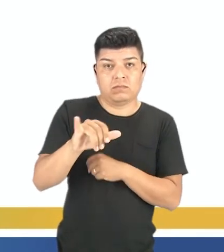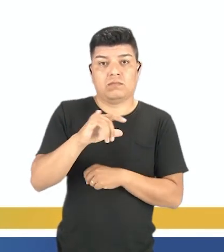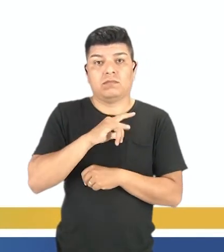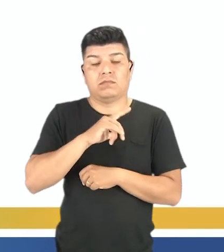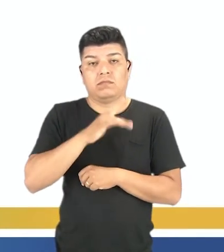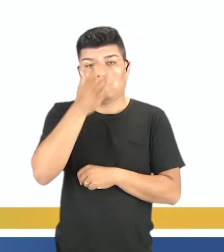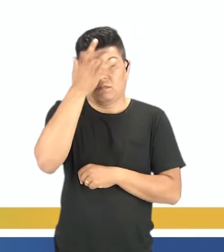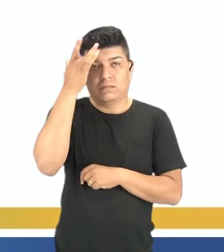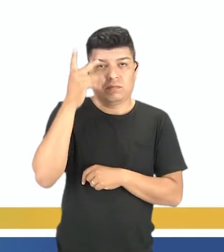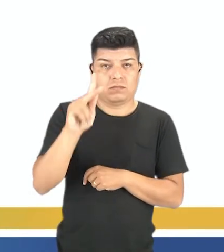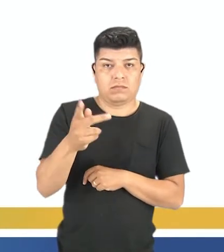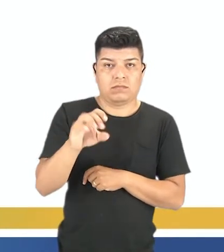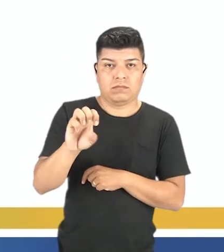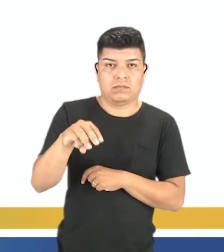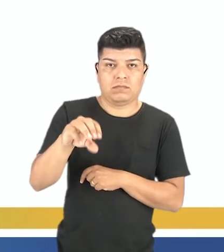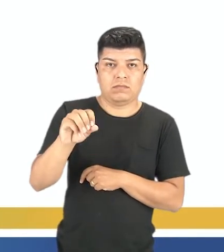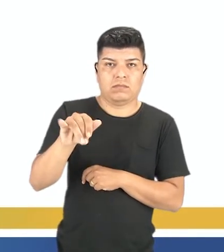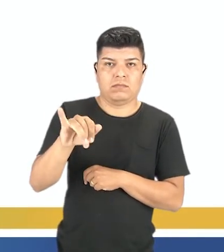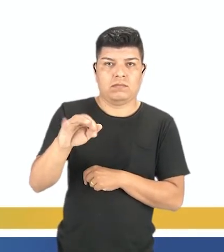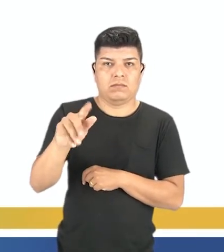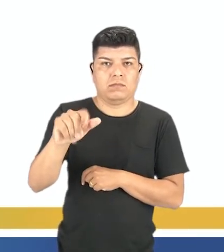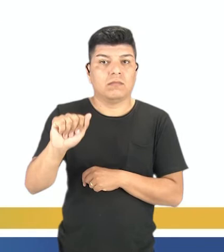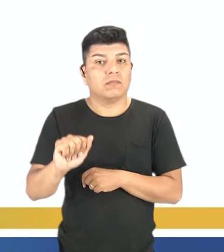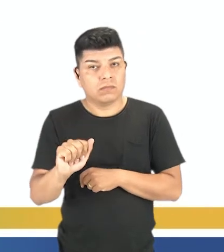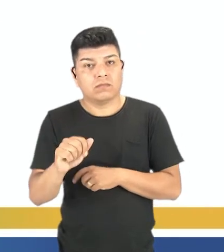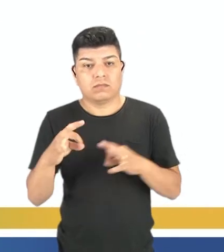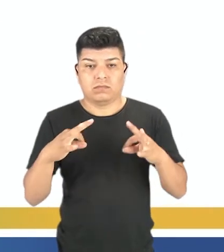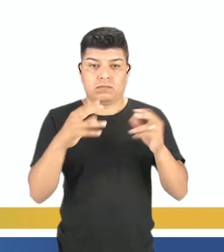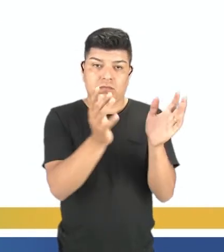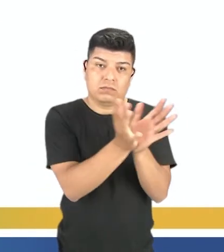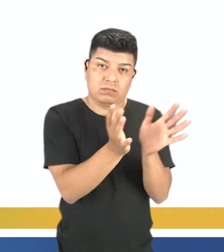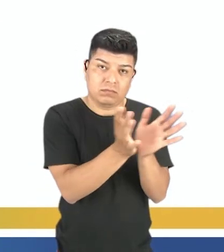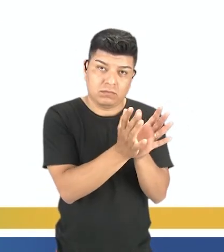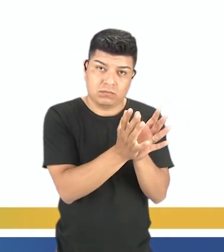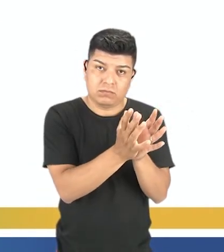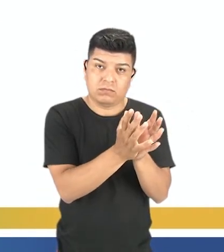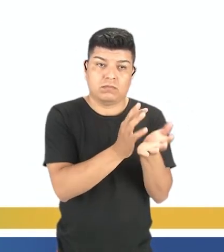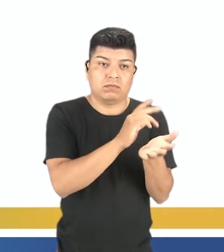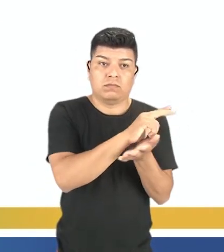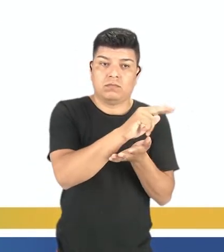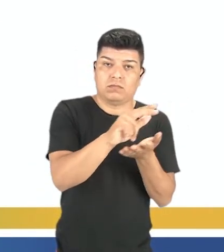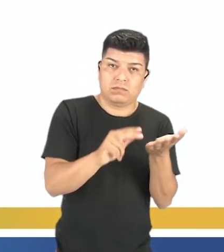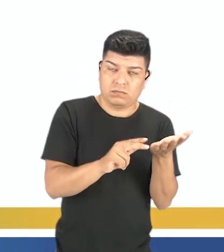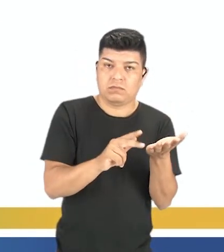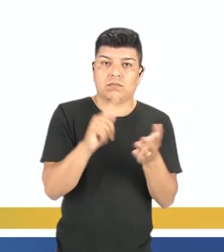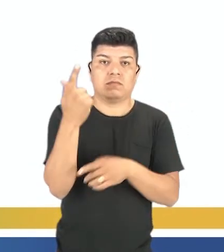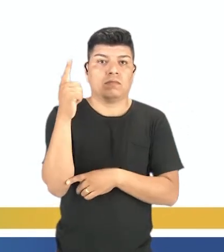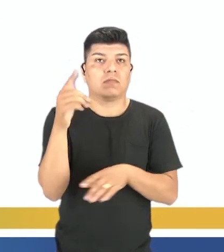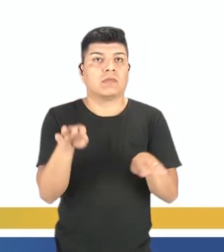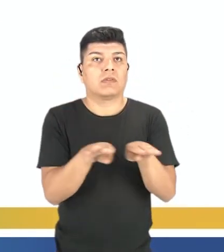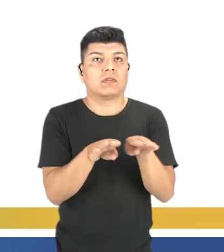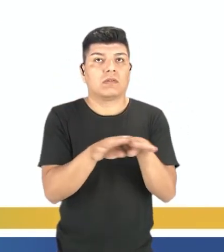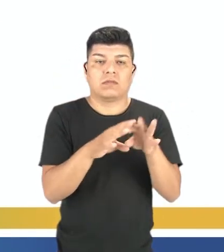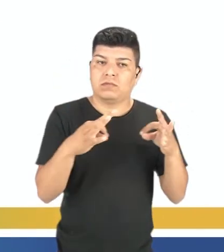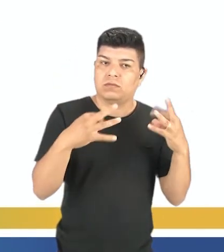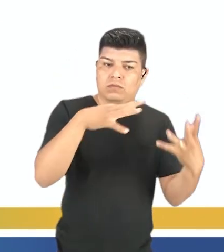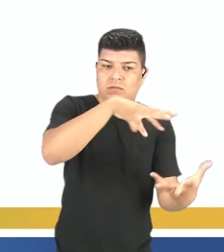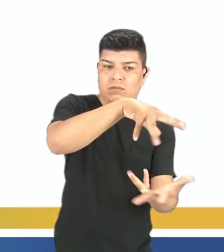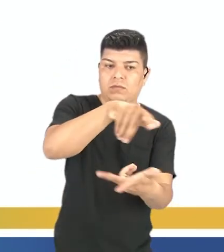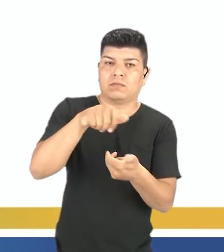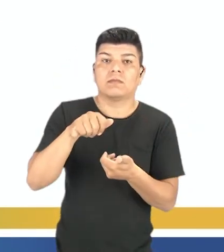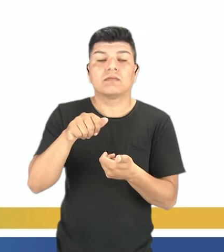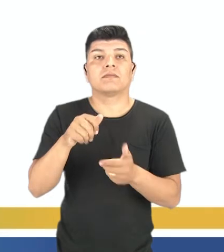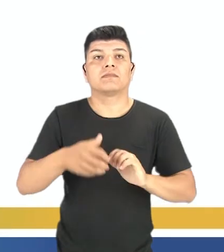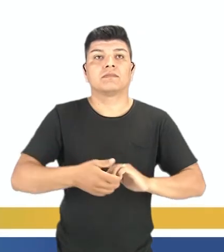pessoa hemofílica. Presente em todos os grupos étnicos, né, em todas as raças e em todas as regiões geográficas. Então, está em todas as raças em todo o